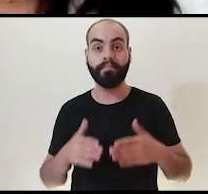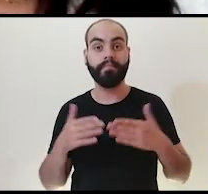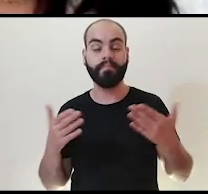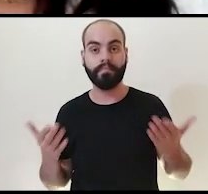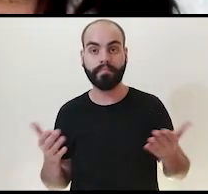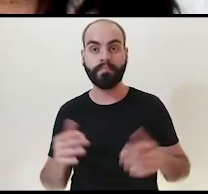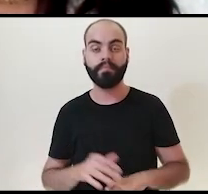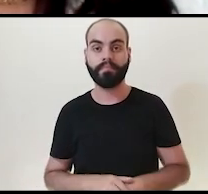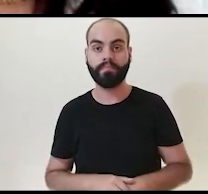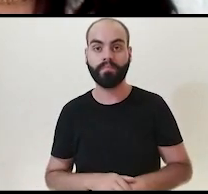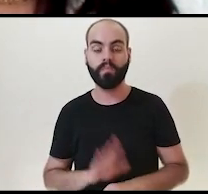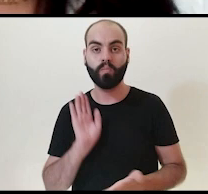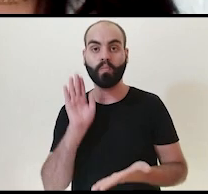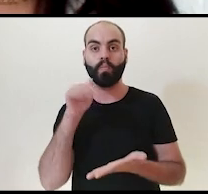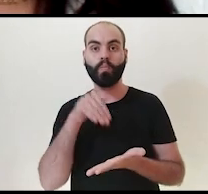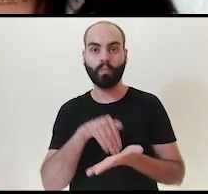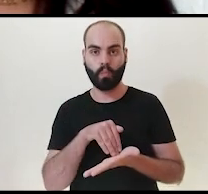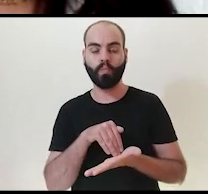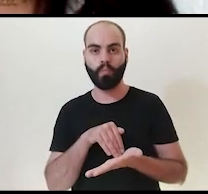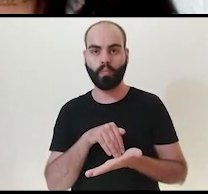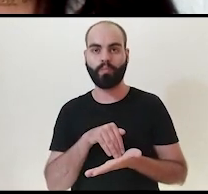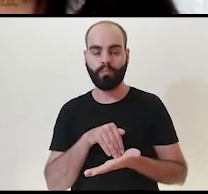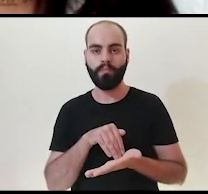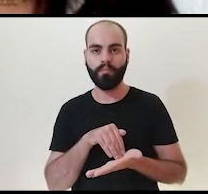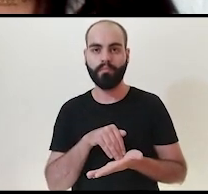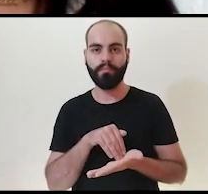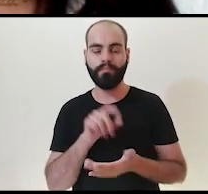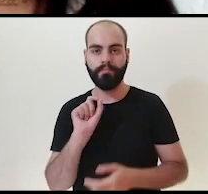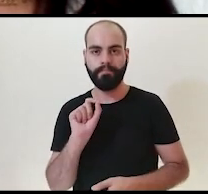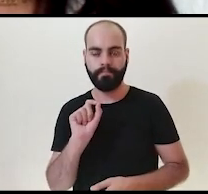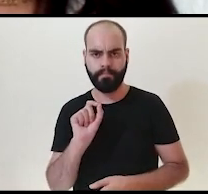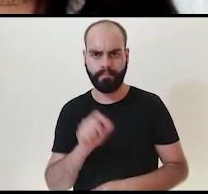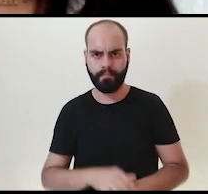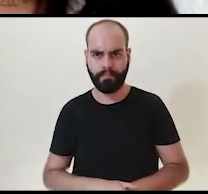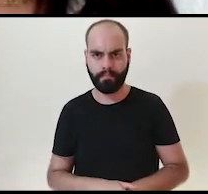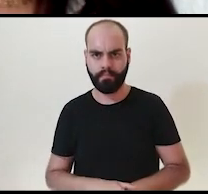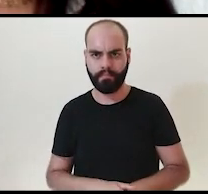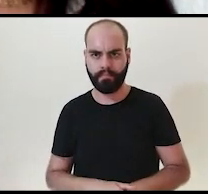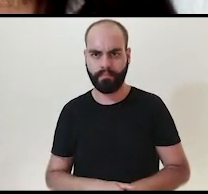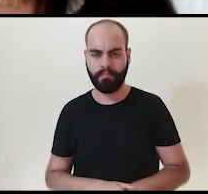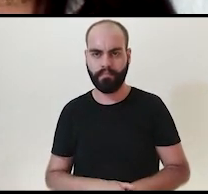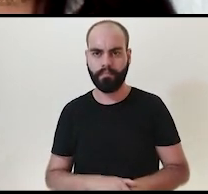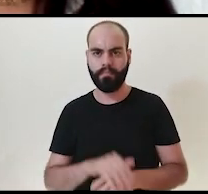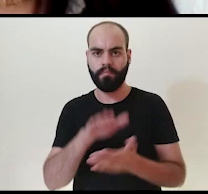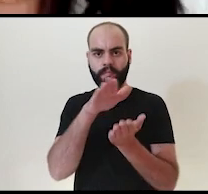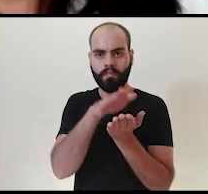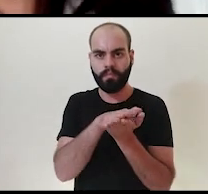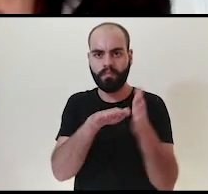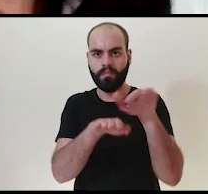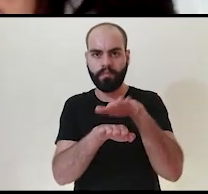aí, o último item que eu coloquei aqui é na sobreedição de foto, né? Que